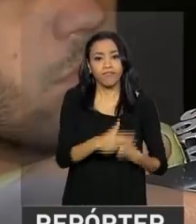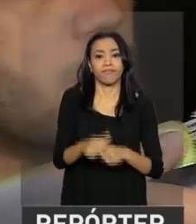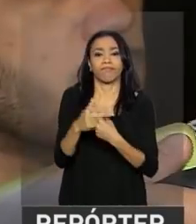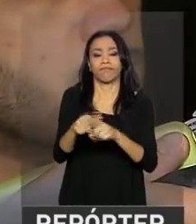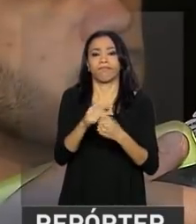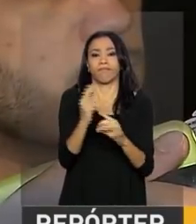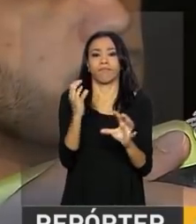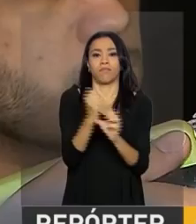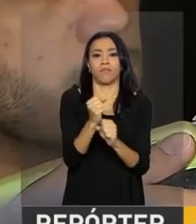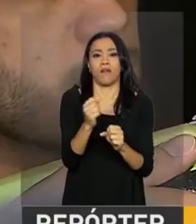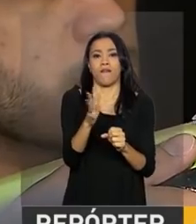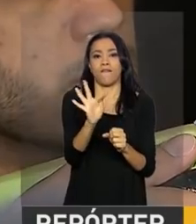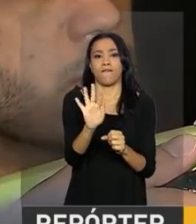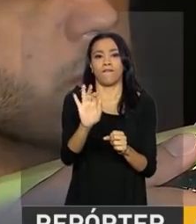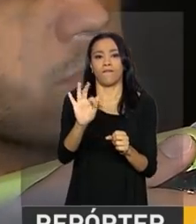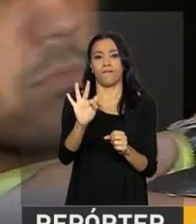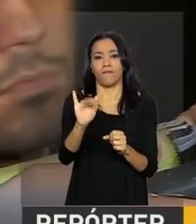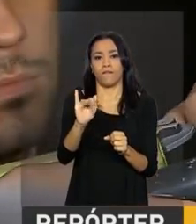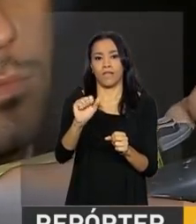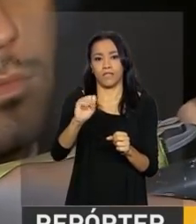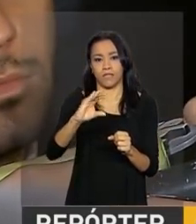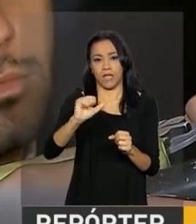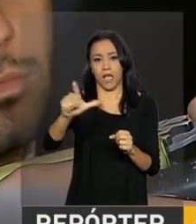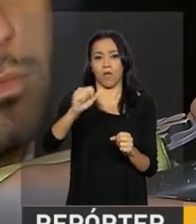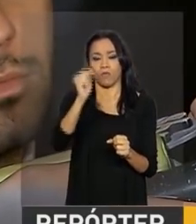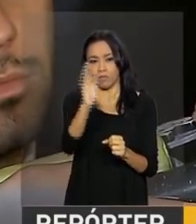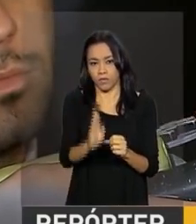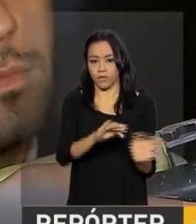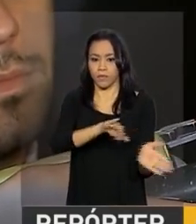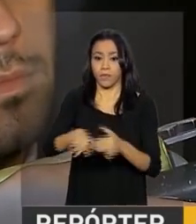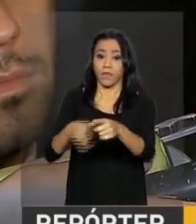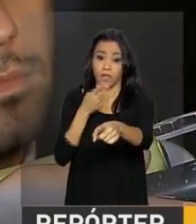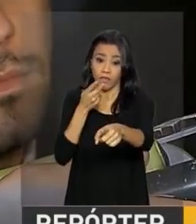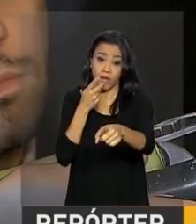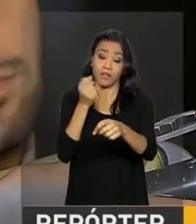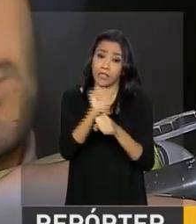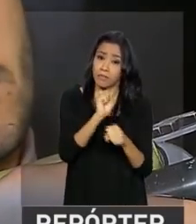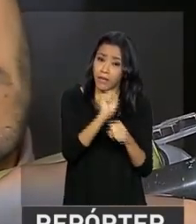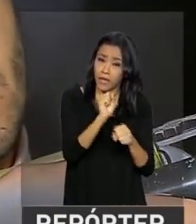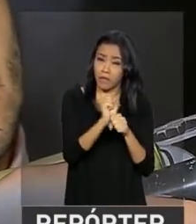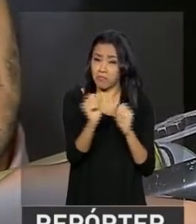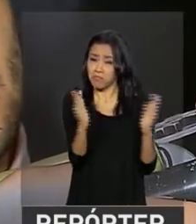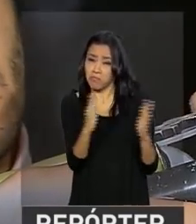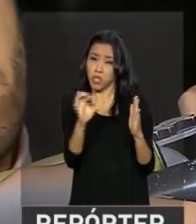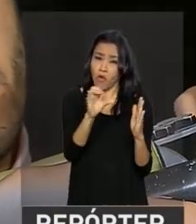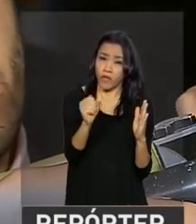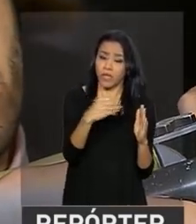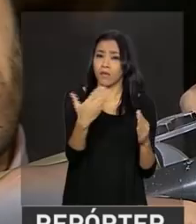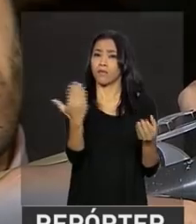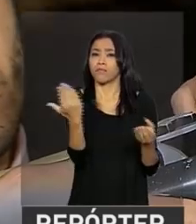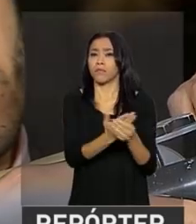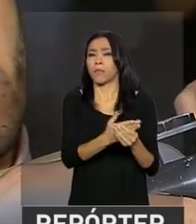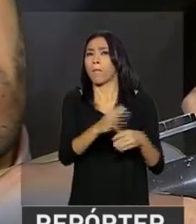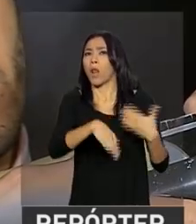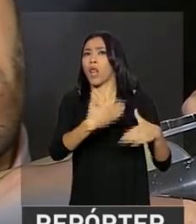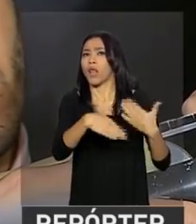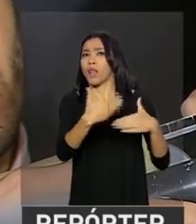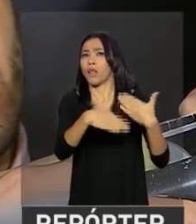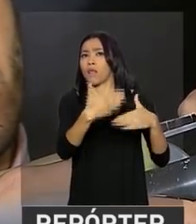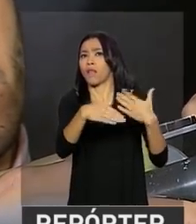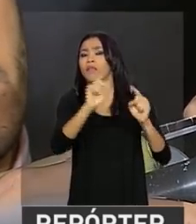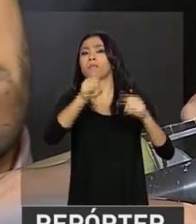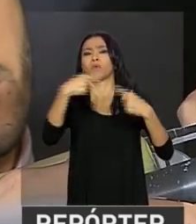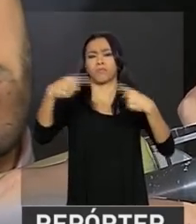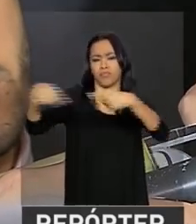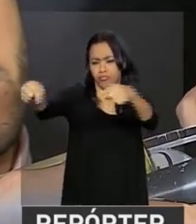uma PEC que vai demorar pelo menos uns 60, 90 dias de tramitação para que ela chegue ao plenário, que vai permitir um amplo debate, uma discussão muito ampla